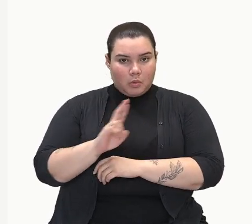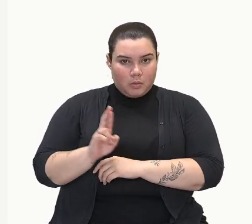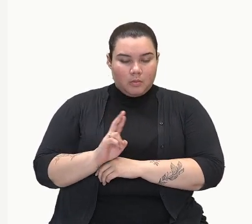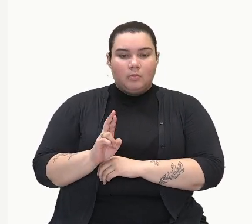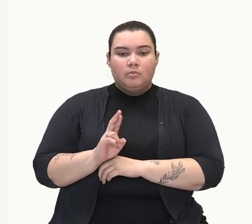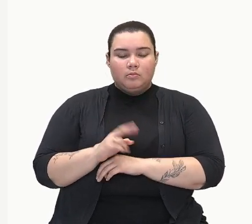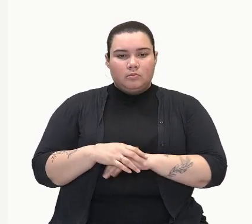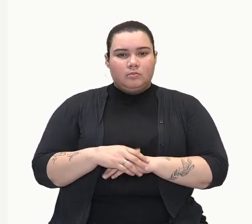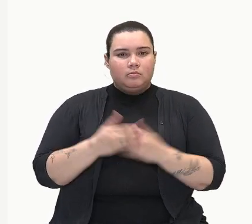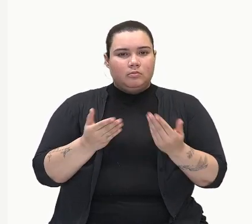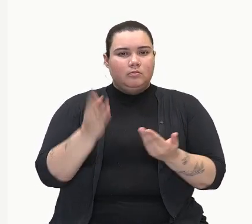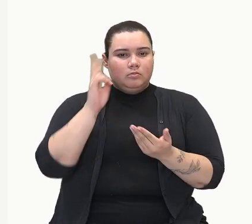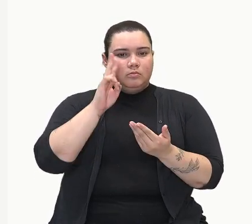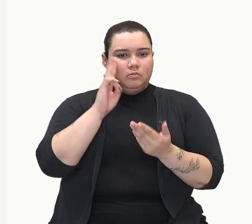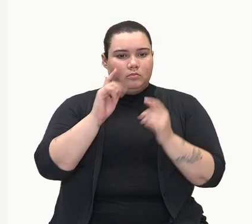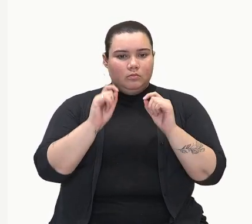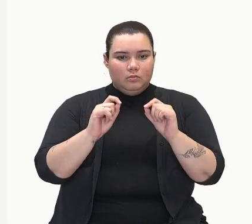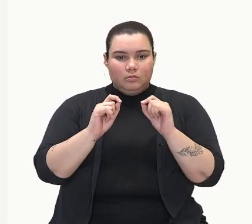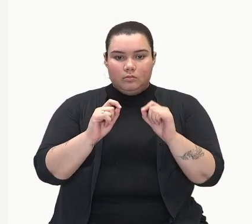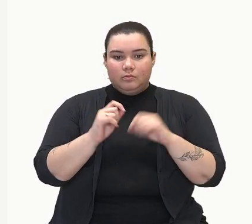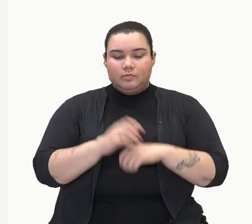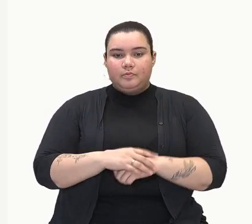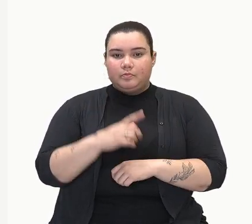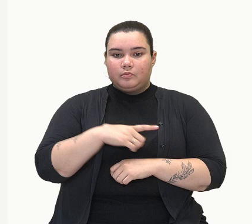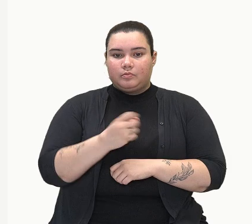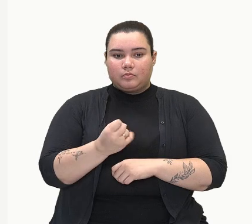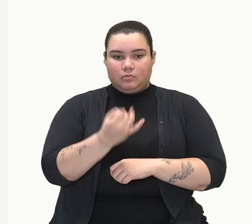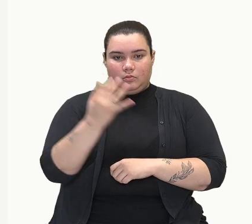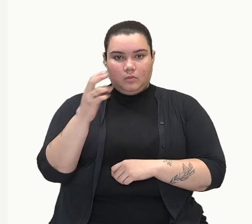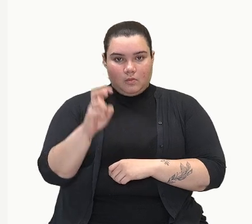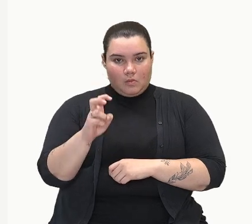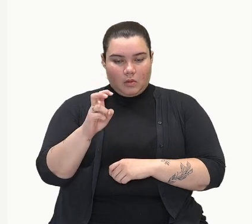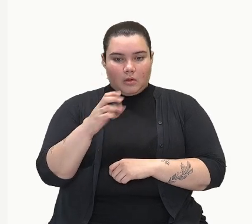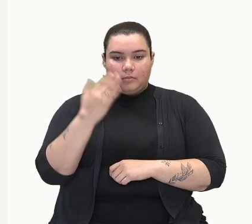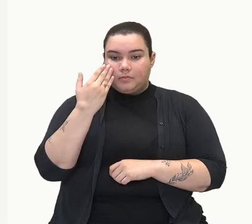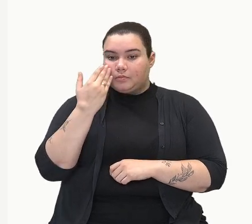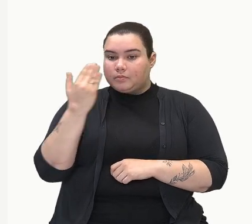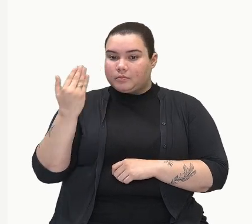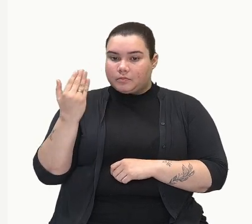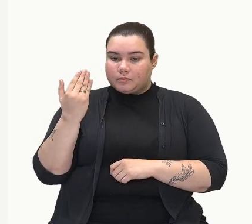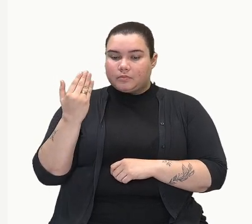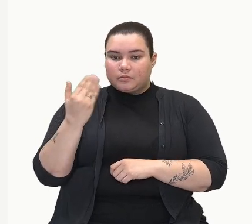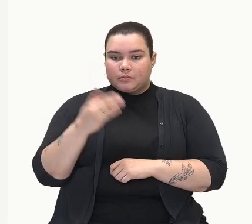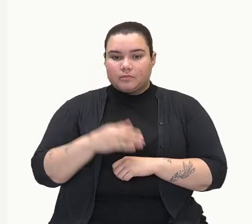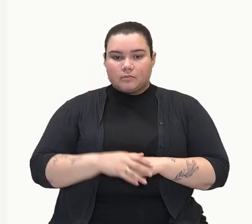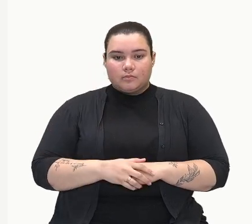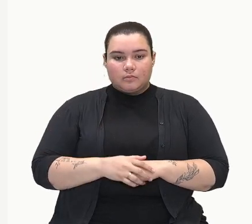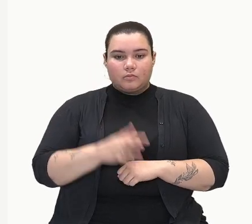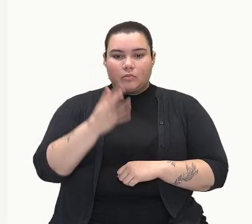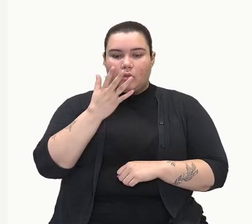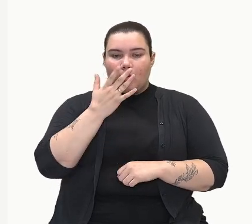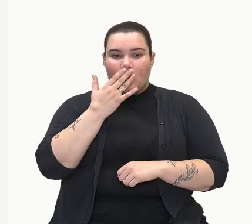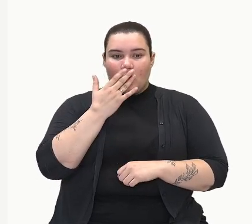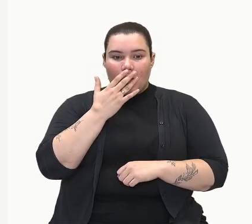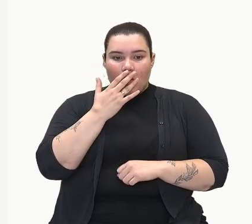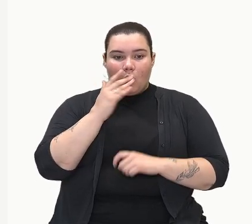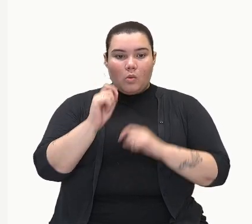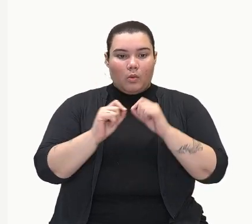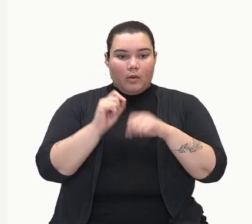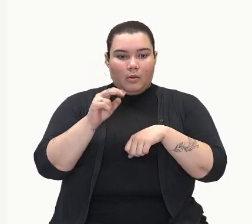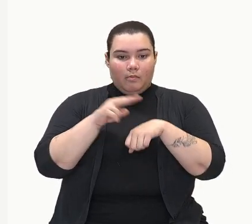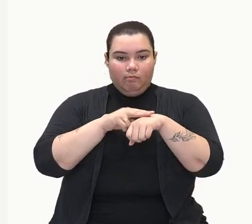gente lembrar, né? Temos aí os 5, o tetraedro, o cubo, o